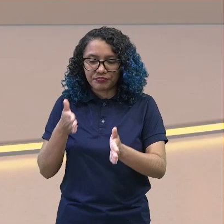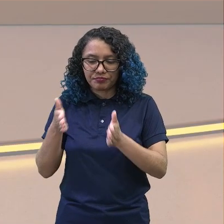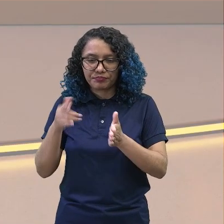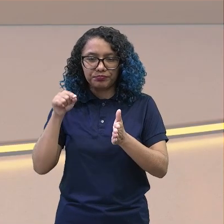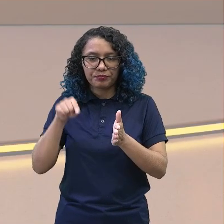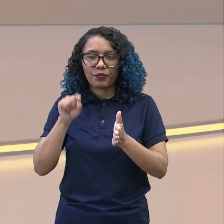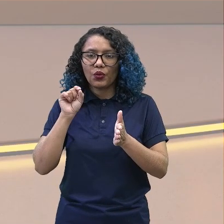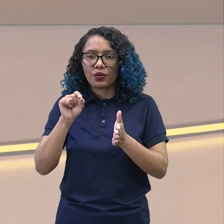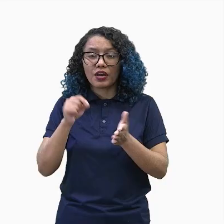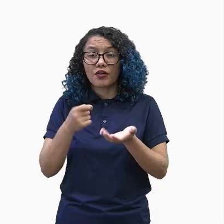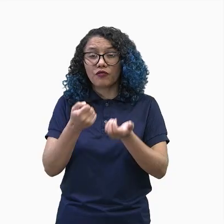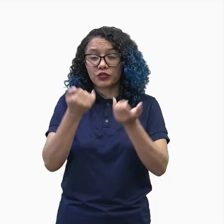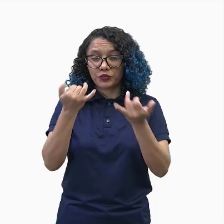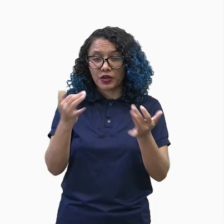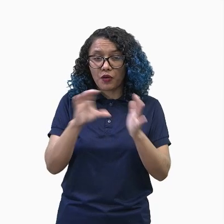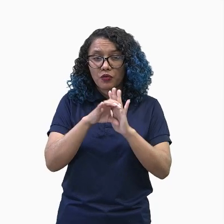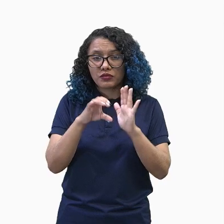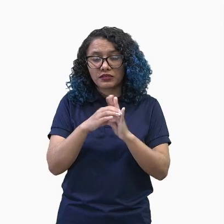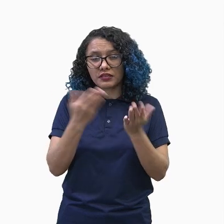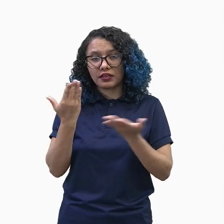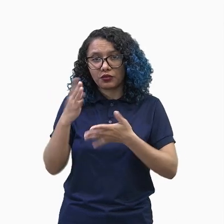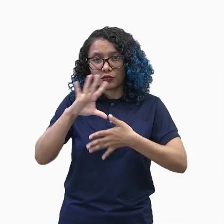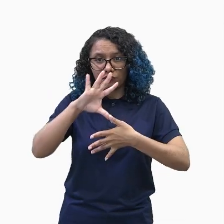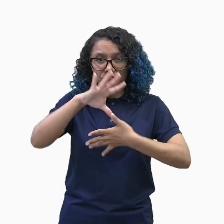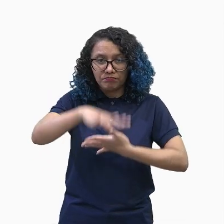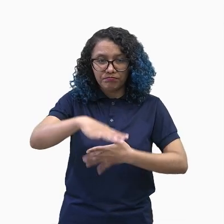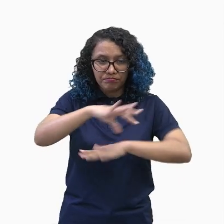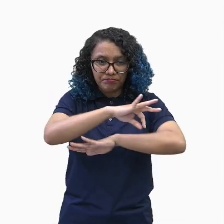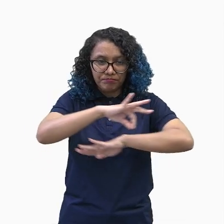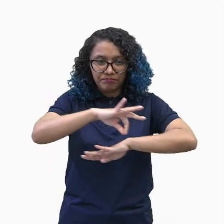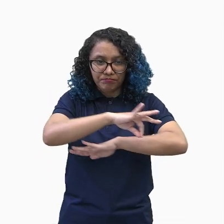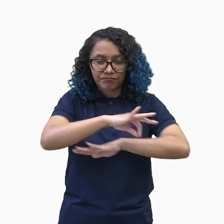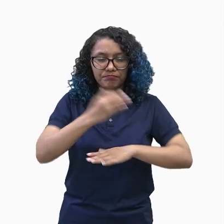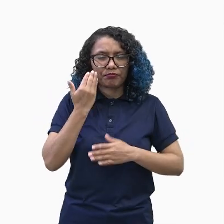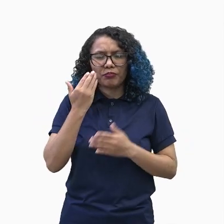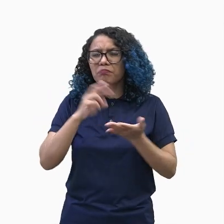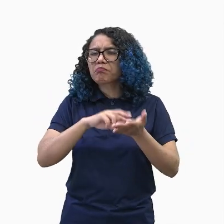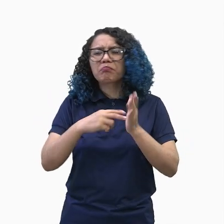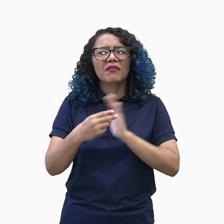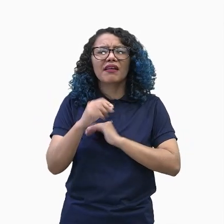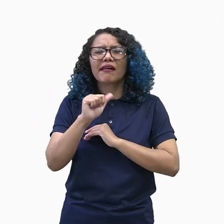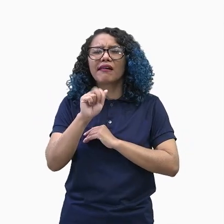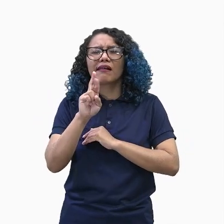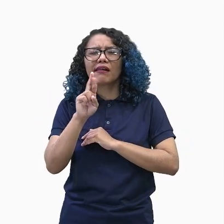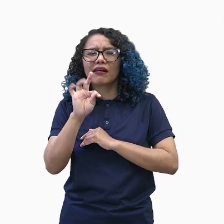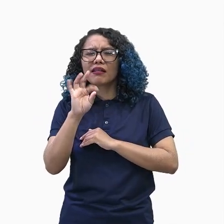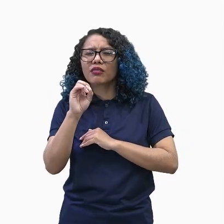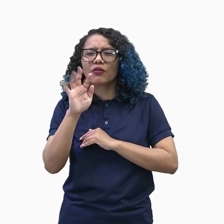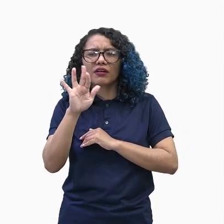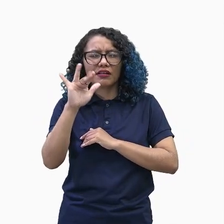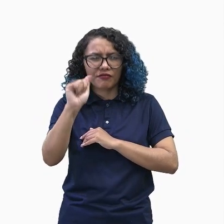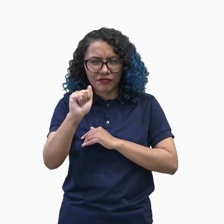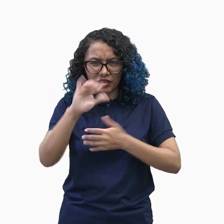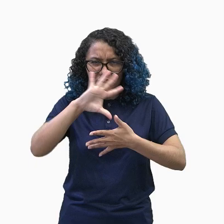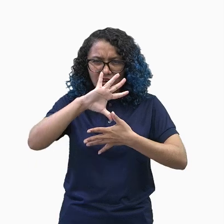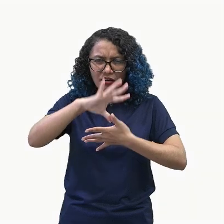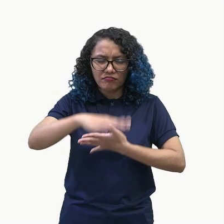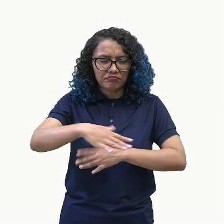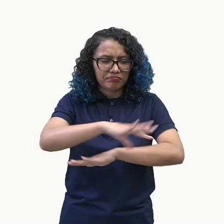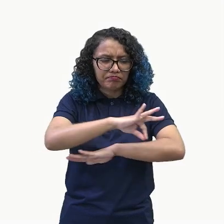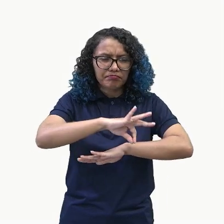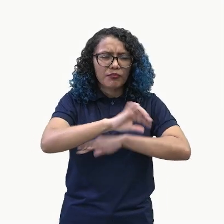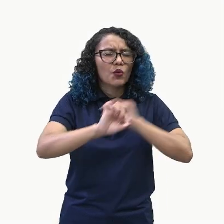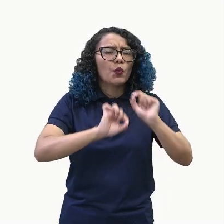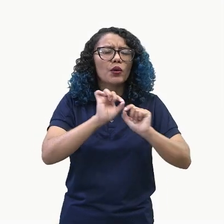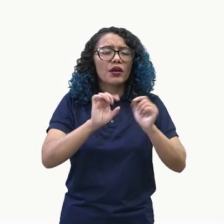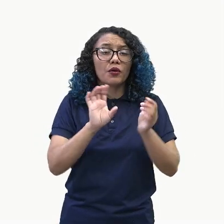cartografia. Acompanhe aqui comigo. Olha, cartografia é uma ciência e é a ciência responsável